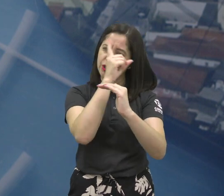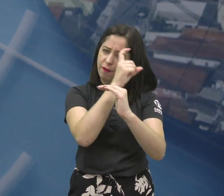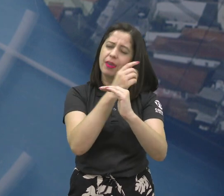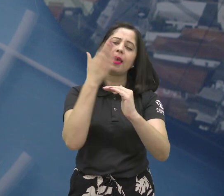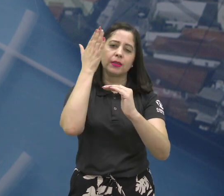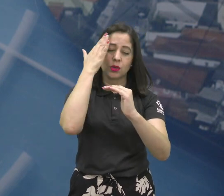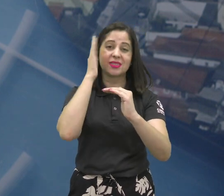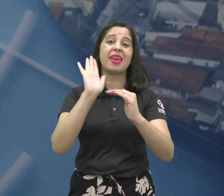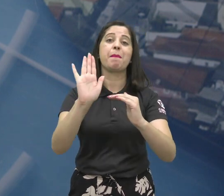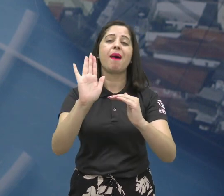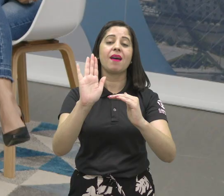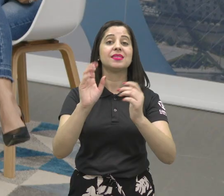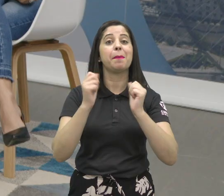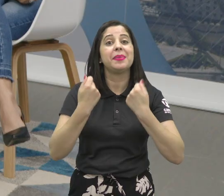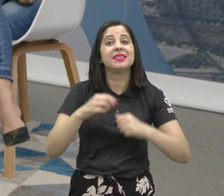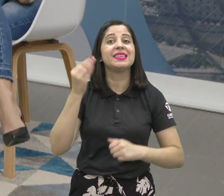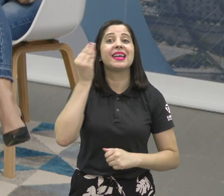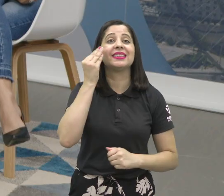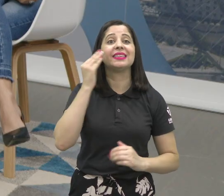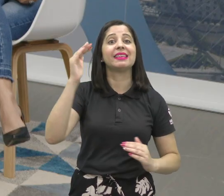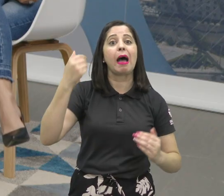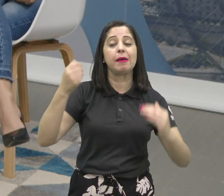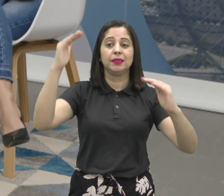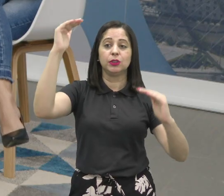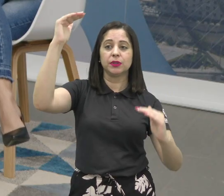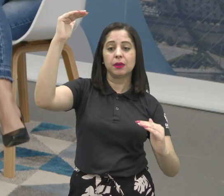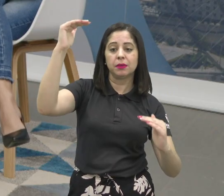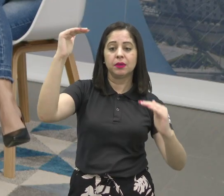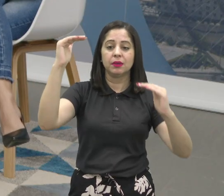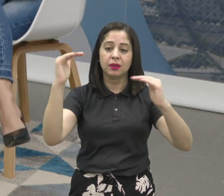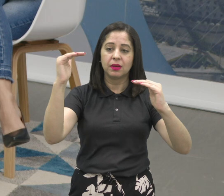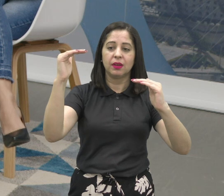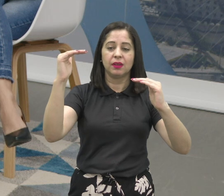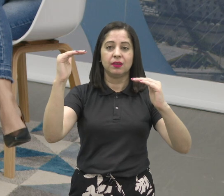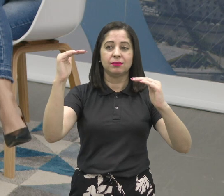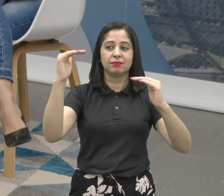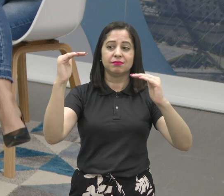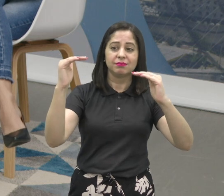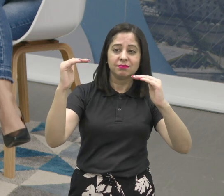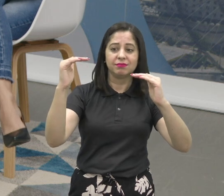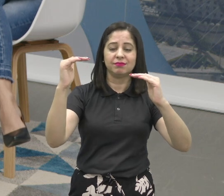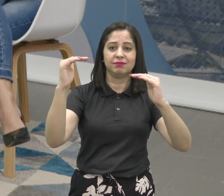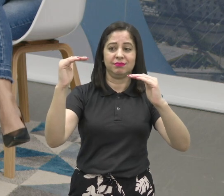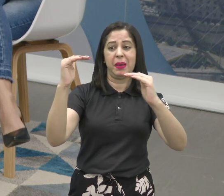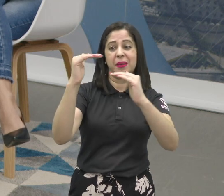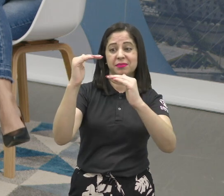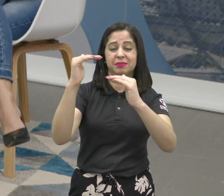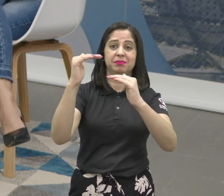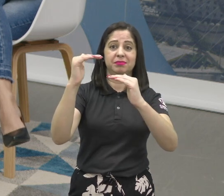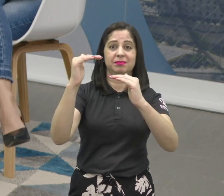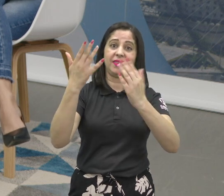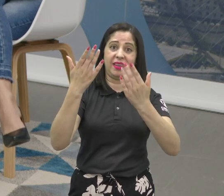menos ali chegar próximo, né, para não ter essa realidade que a gente tem hoje no mundo e até no Brasil, né, que perto da gente é um país